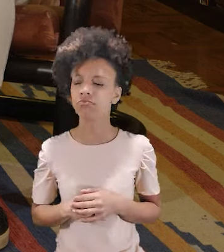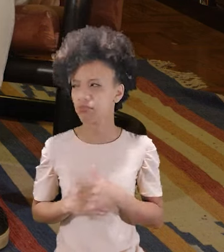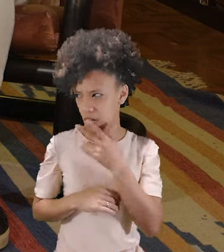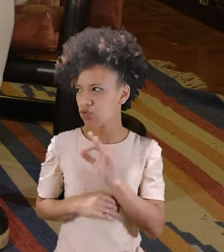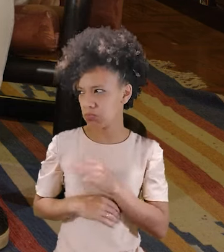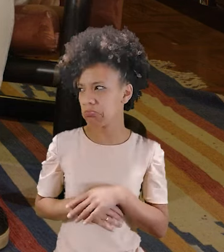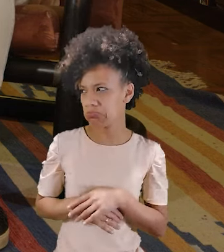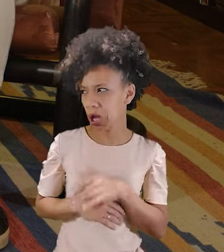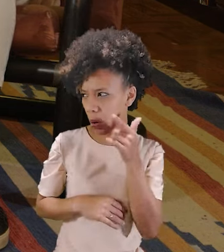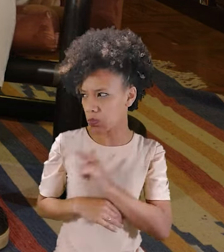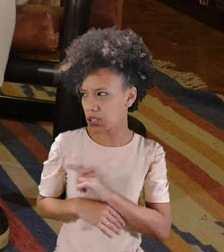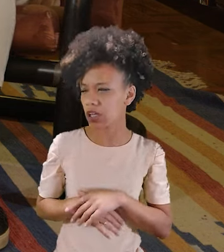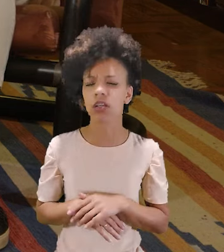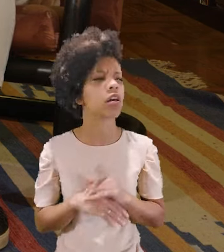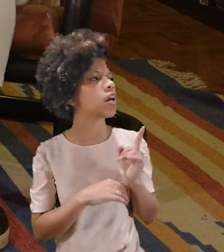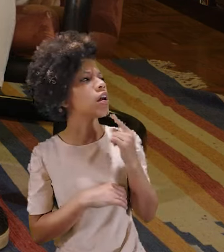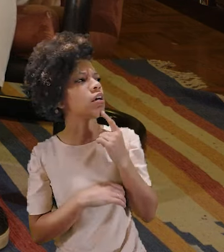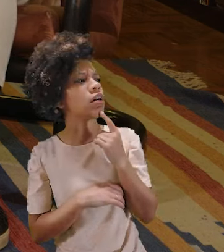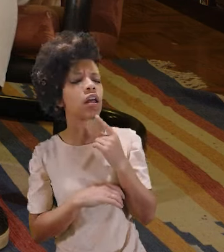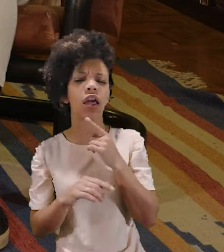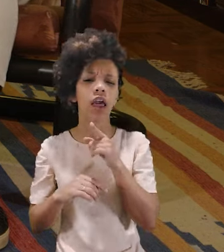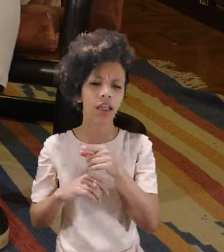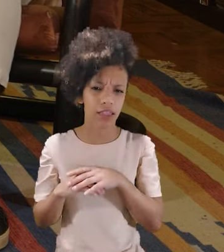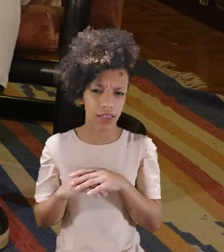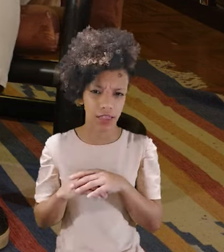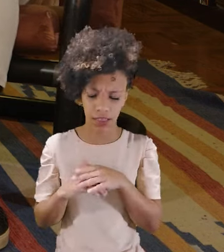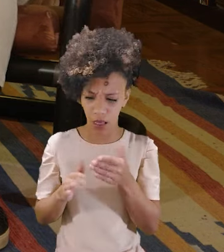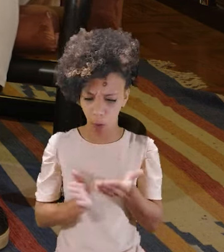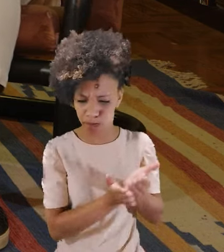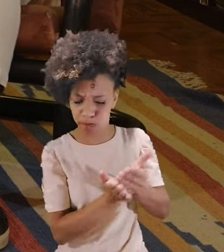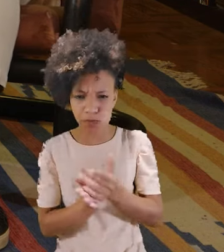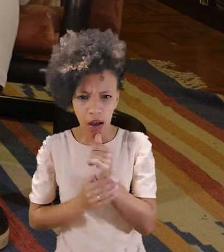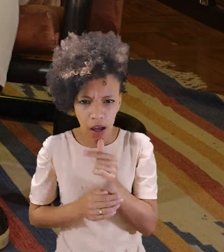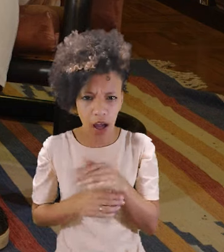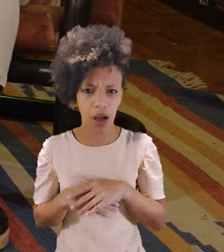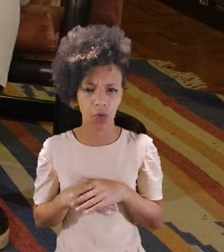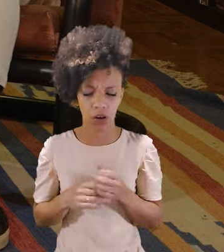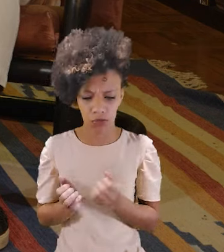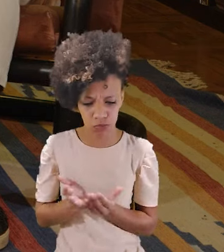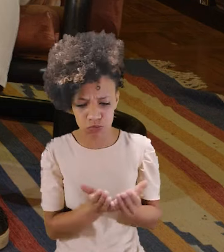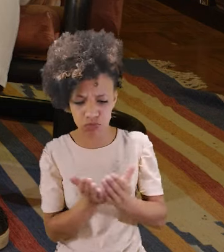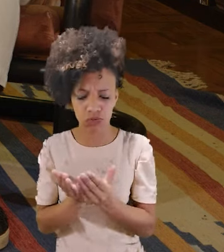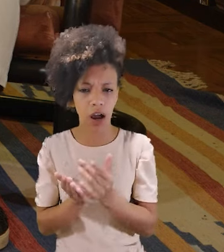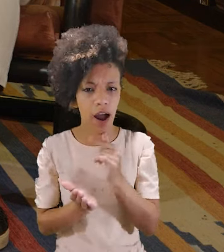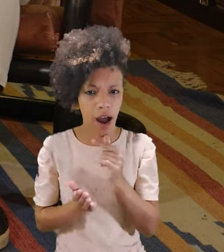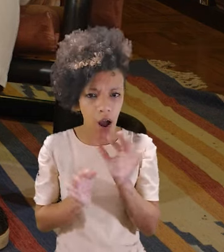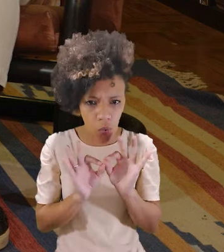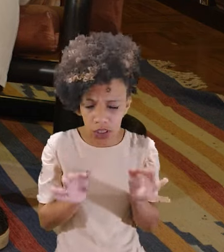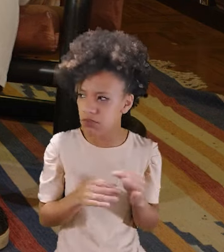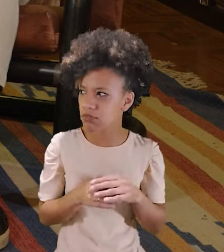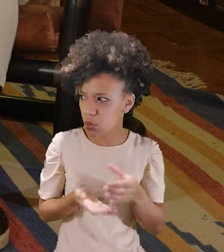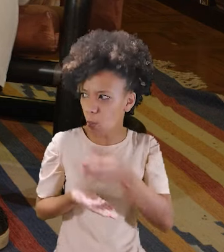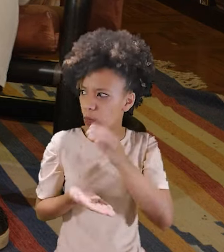não dá para ficar EA no caso dessa situação a água leva do navio tem que eles filtro de água do mar